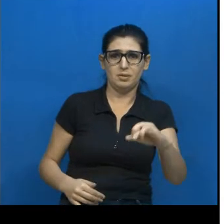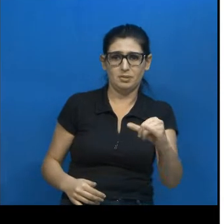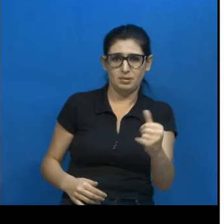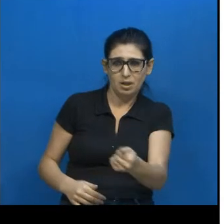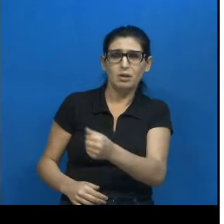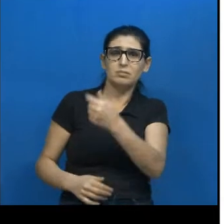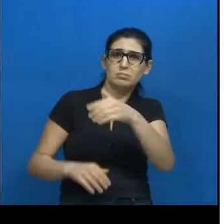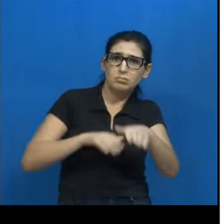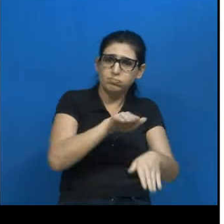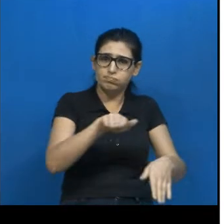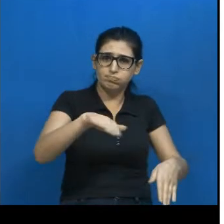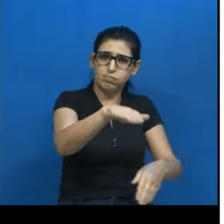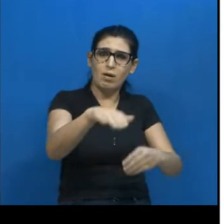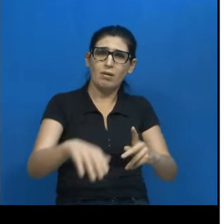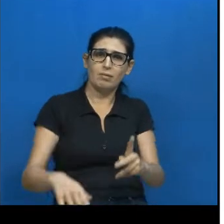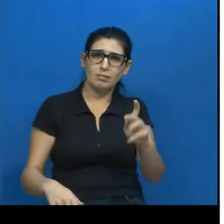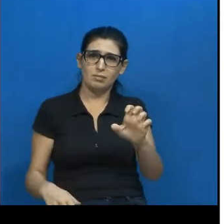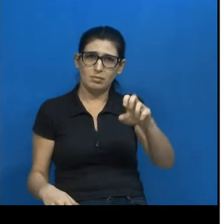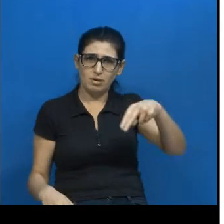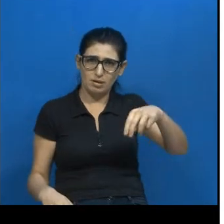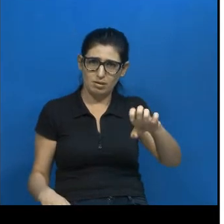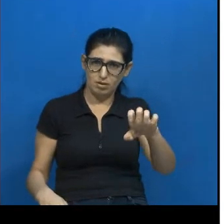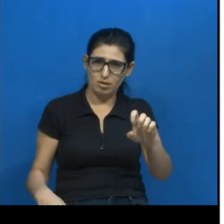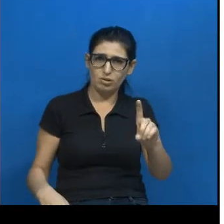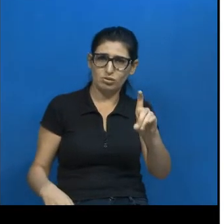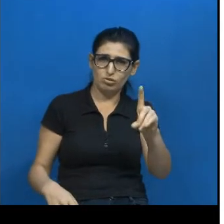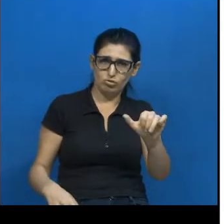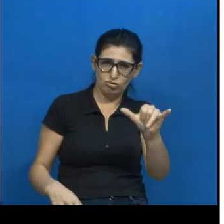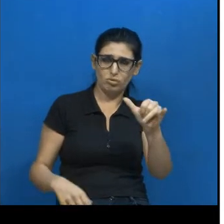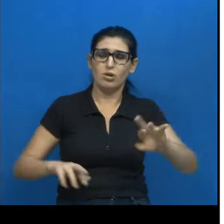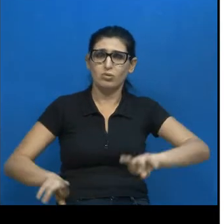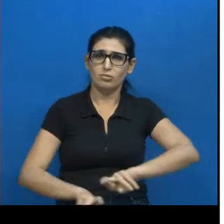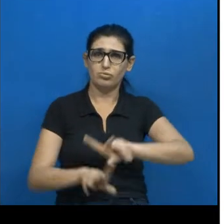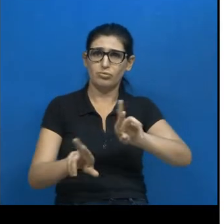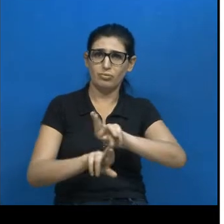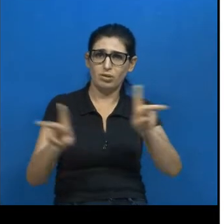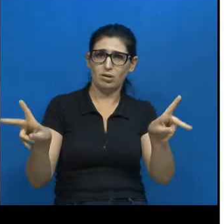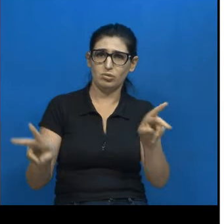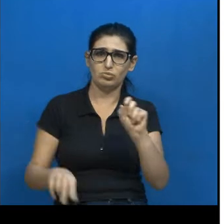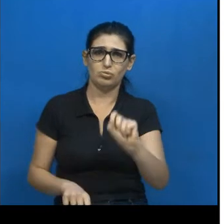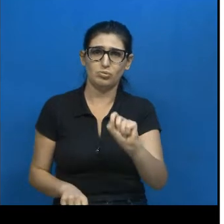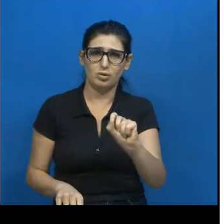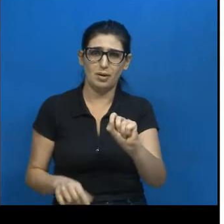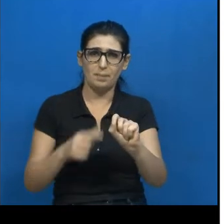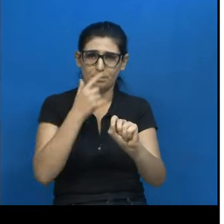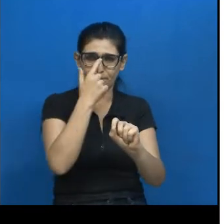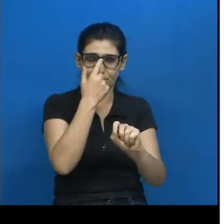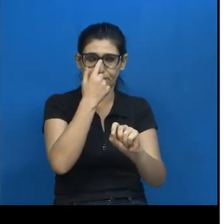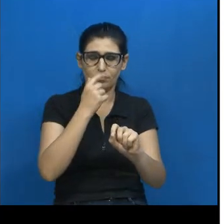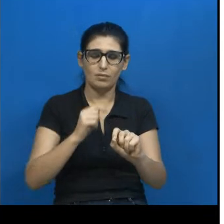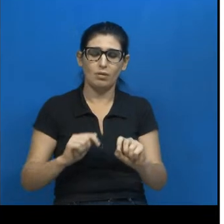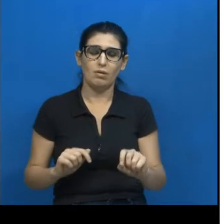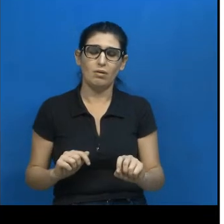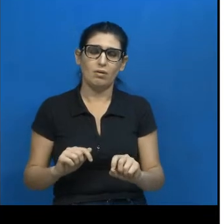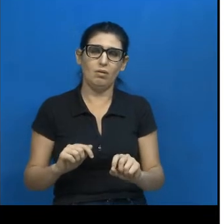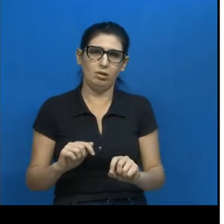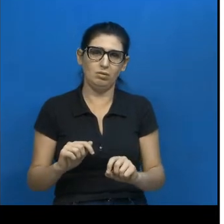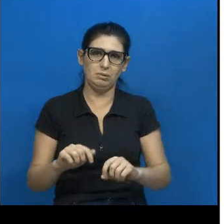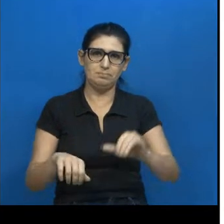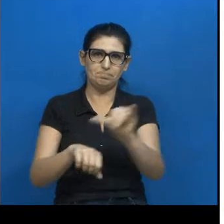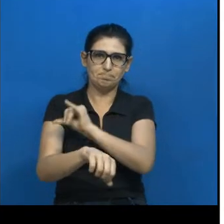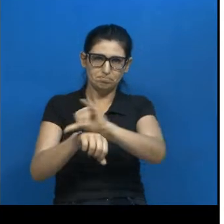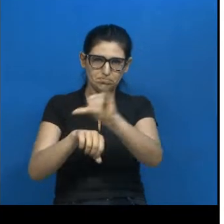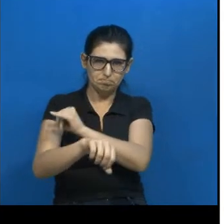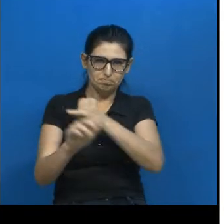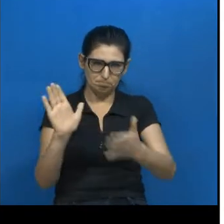E o vice-versa. Tá? A diferença dela, que ela vai ter, quando eu falo do segundo atendimento,